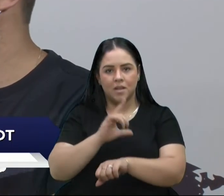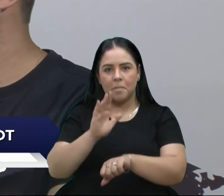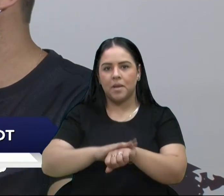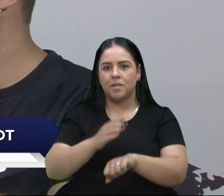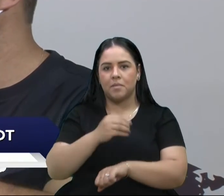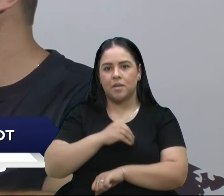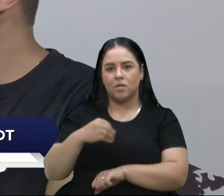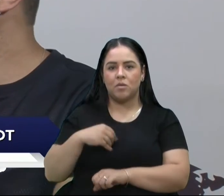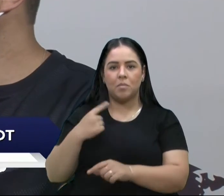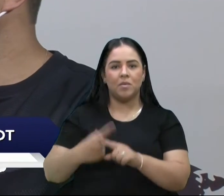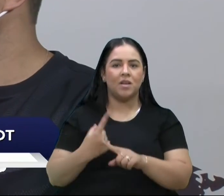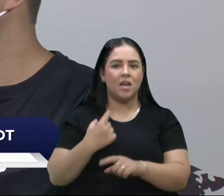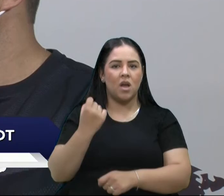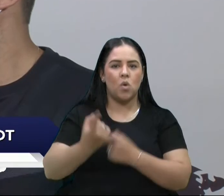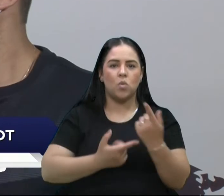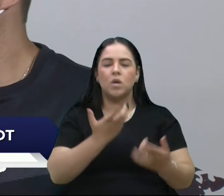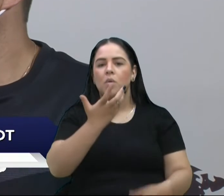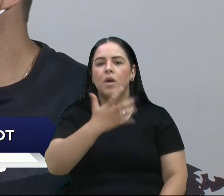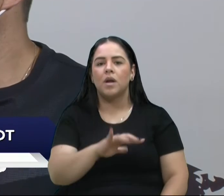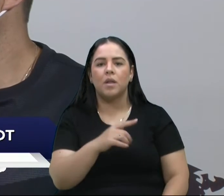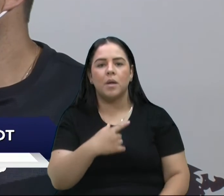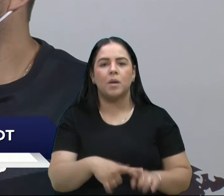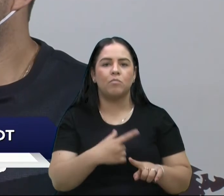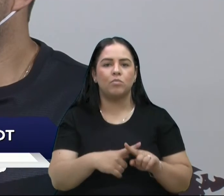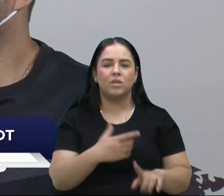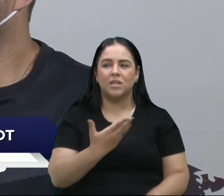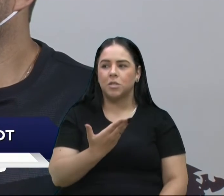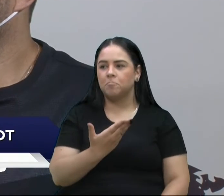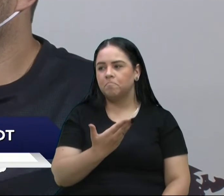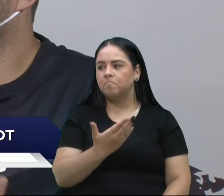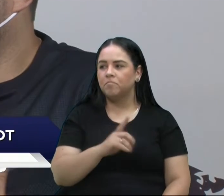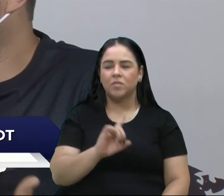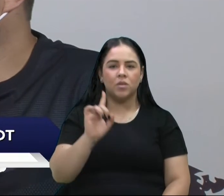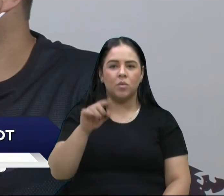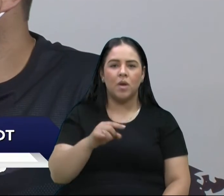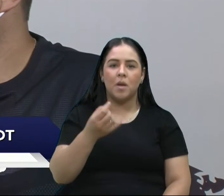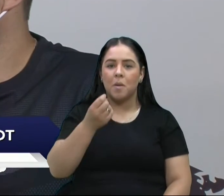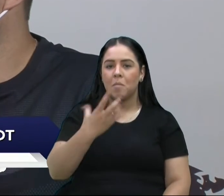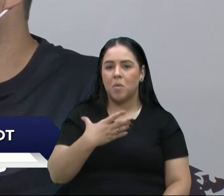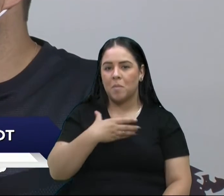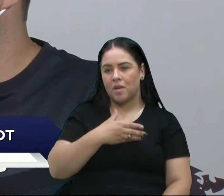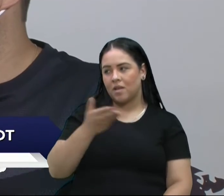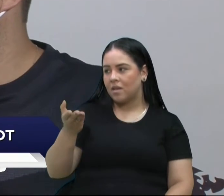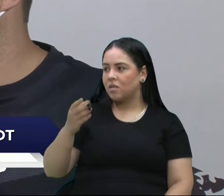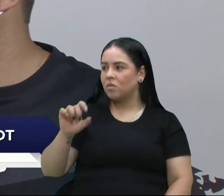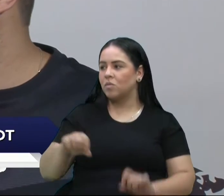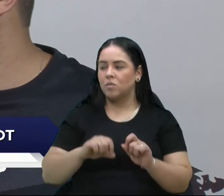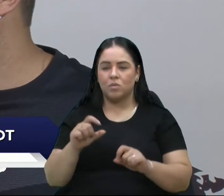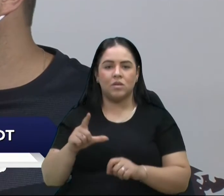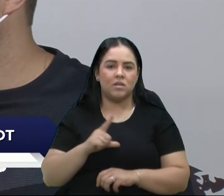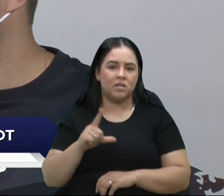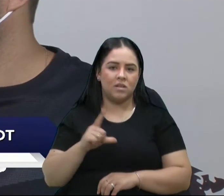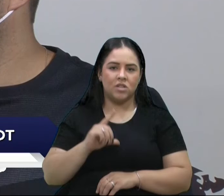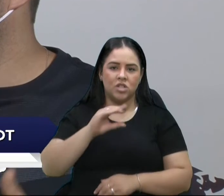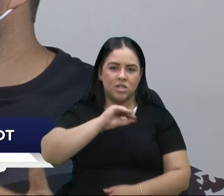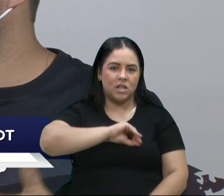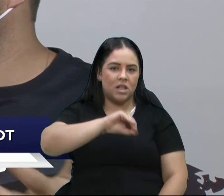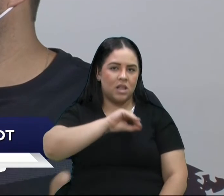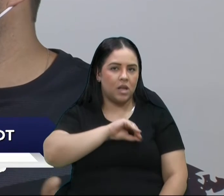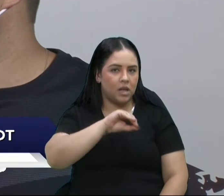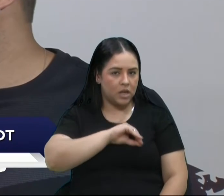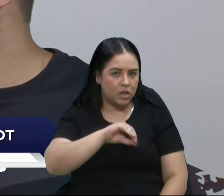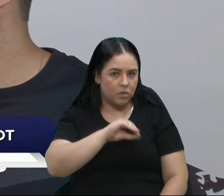porque os médicos não querem, porque não é bom para eles, né? A questão salarial, né?